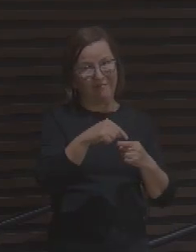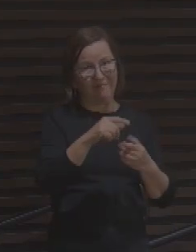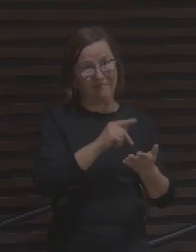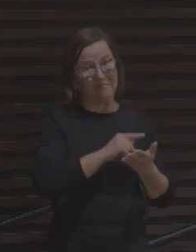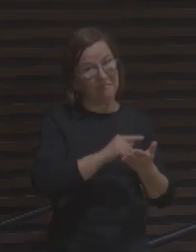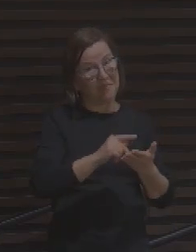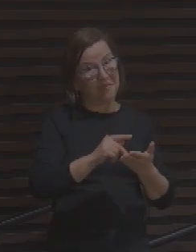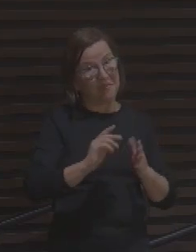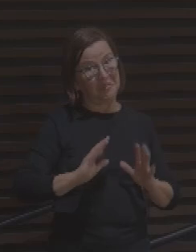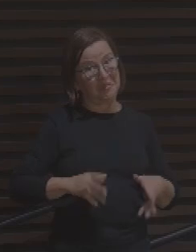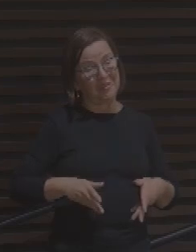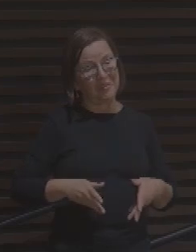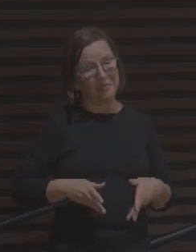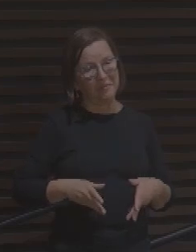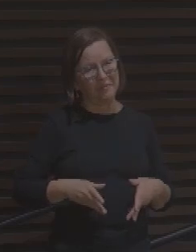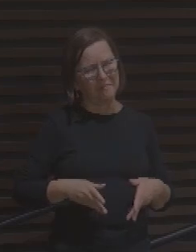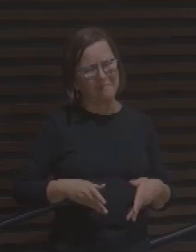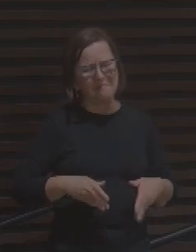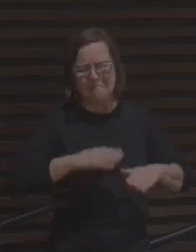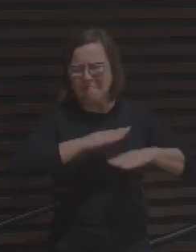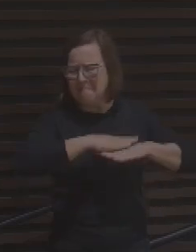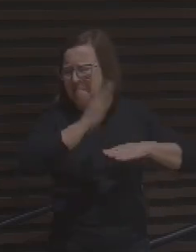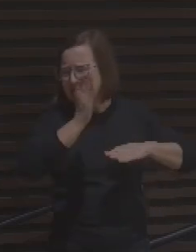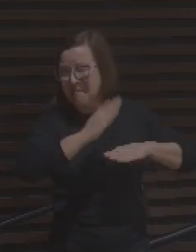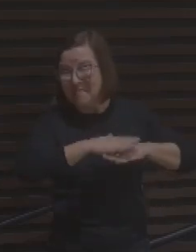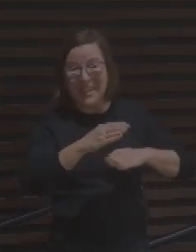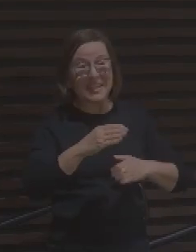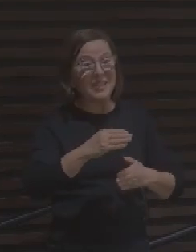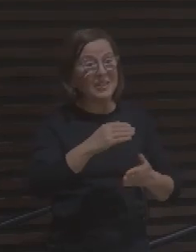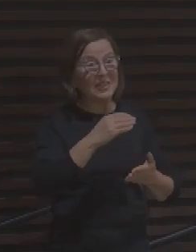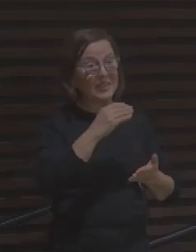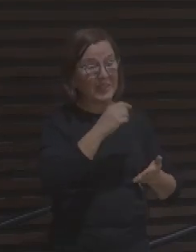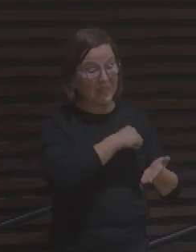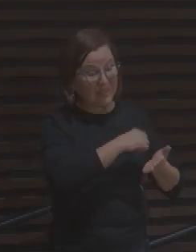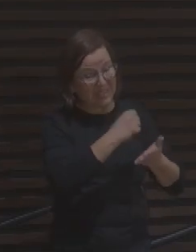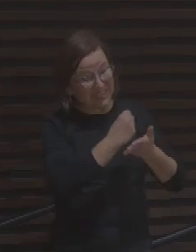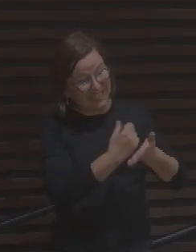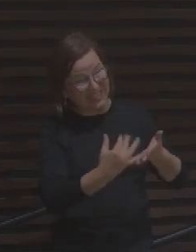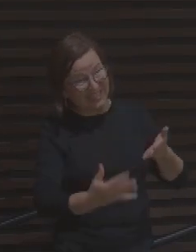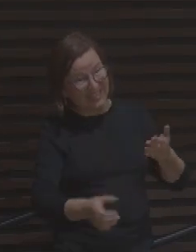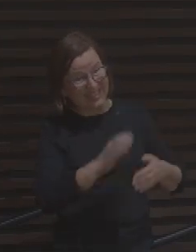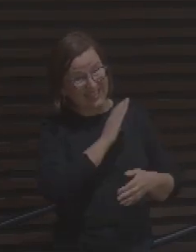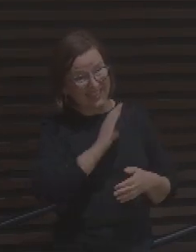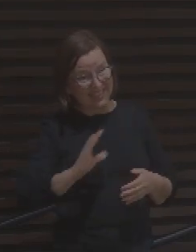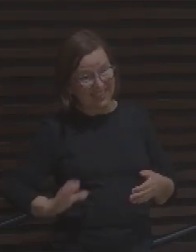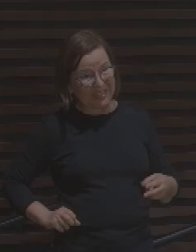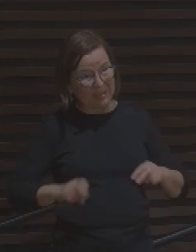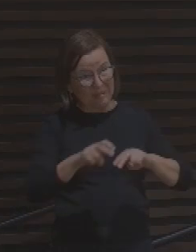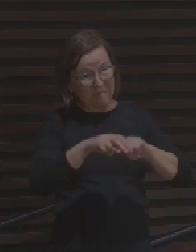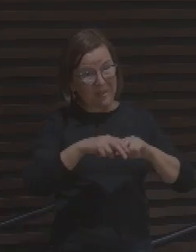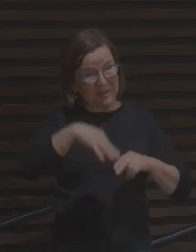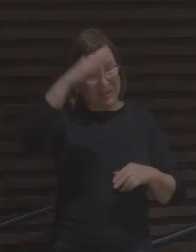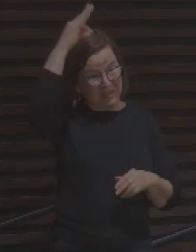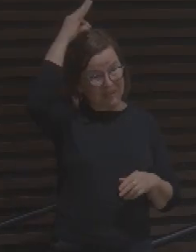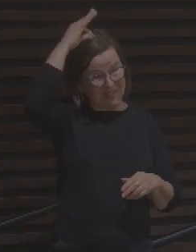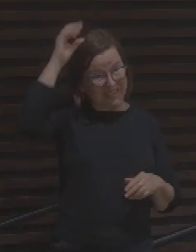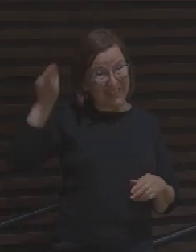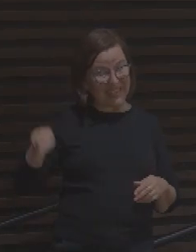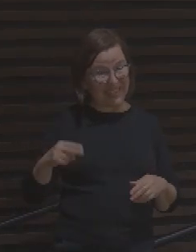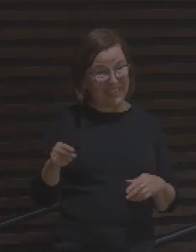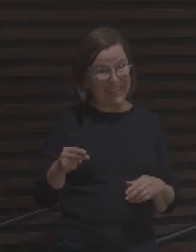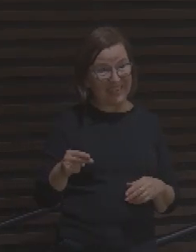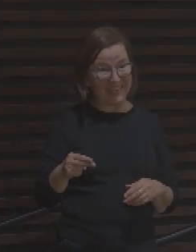carne, muito mais o sangue de Cristo, pelo Espírito Eterno a si mesmo se